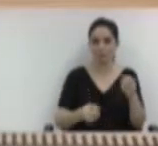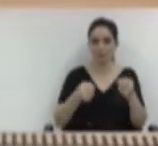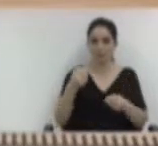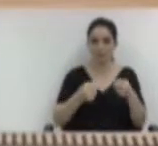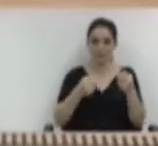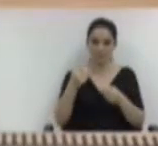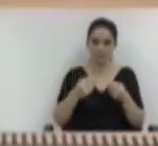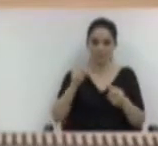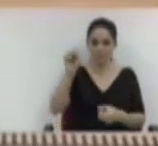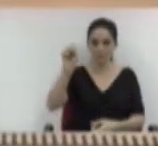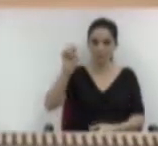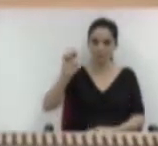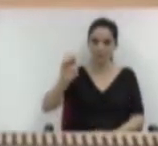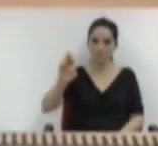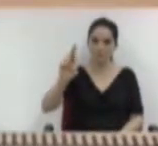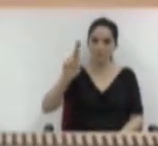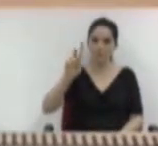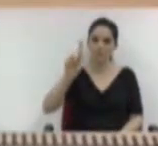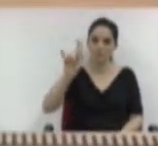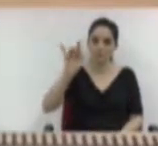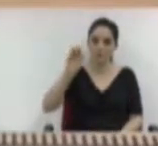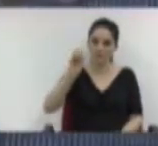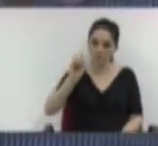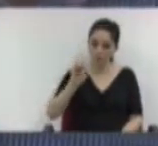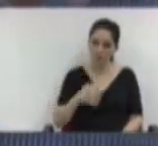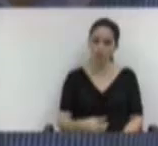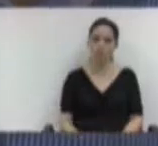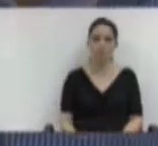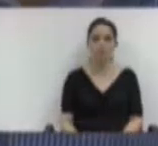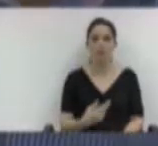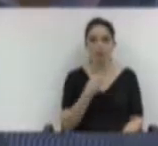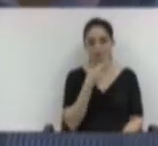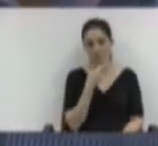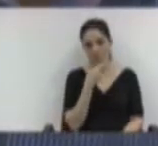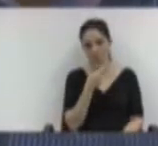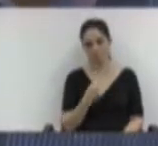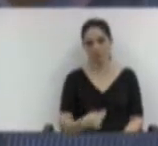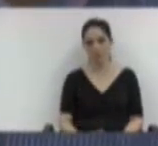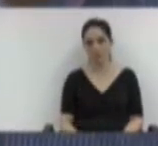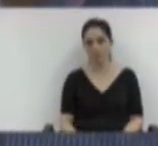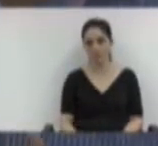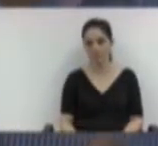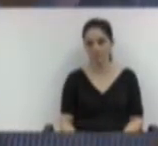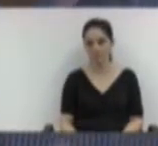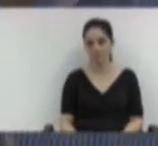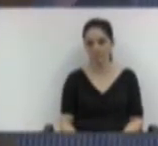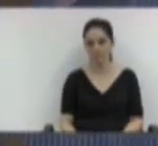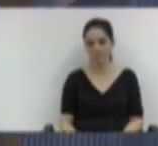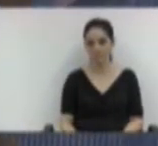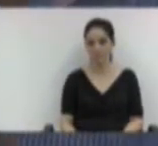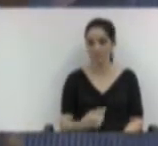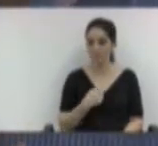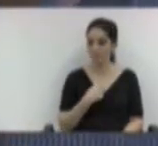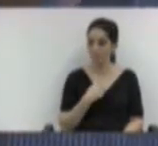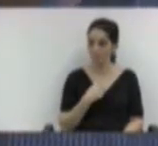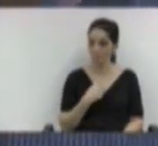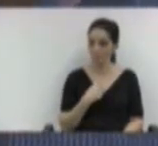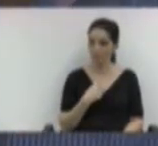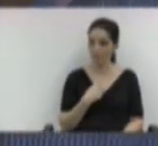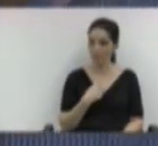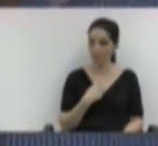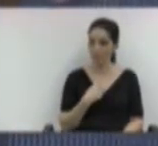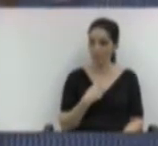Lordeiro Duarte, saudar todo o público presente. Quero dizer que estou complacente com esse requerimento,